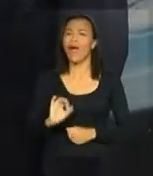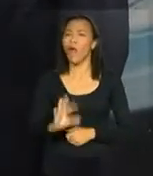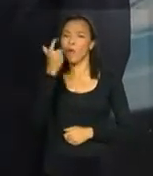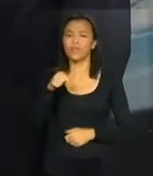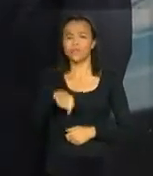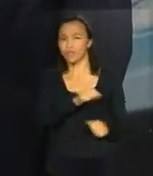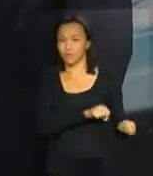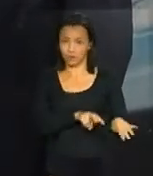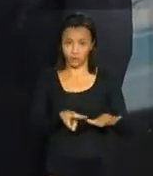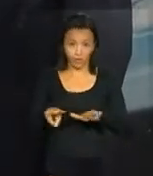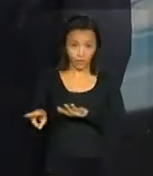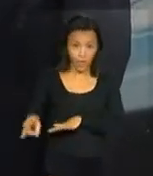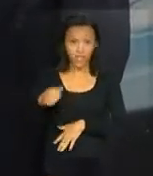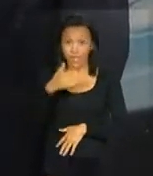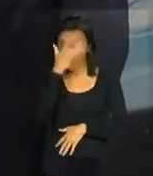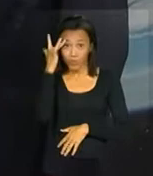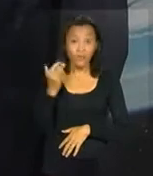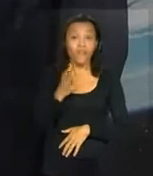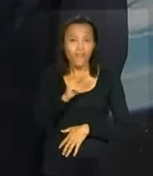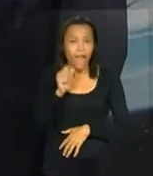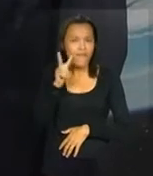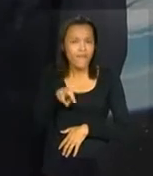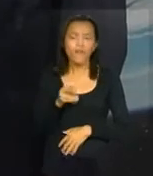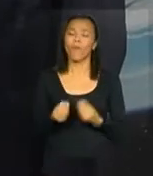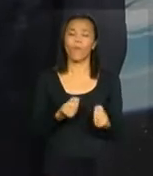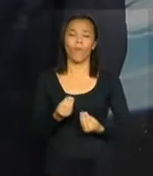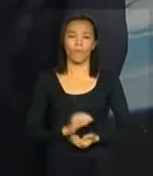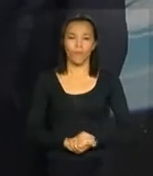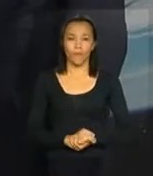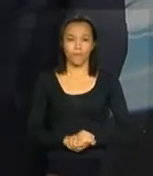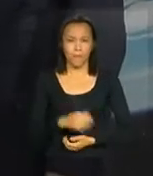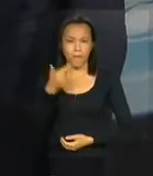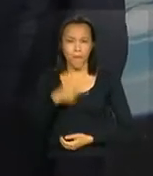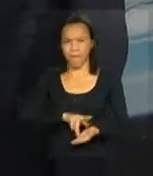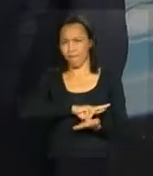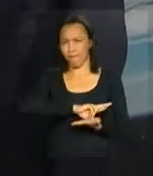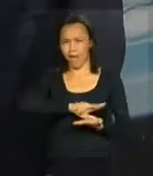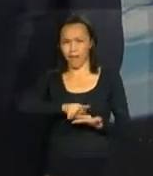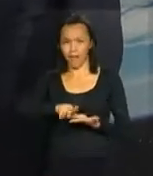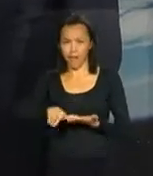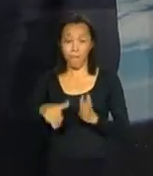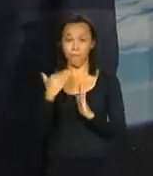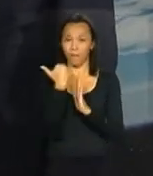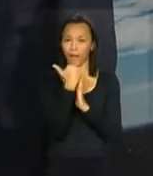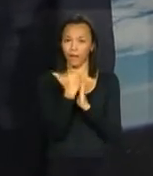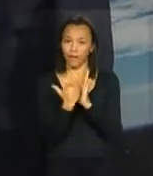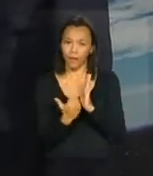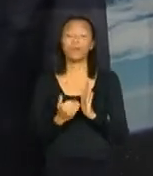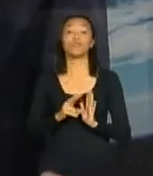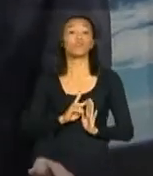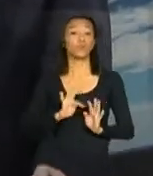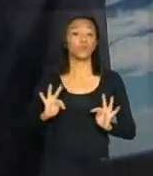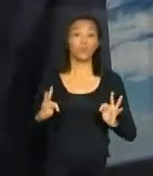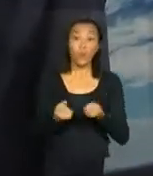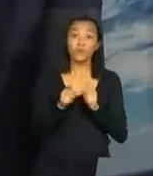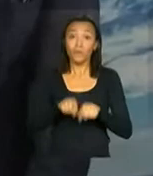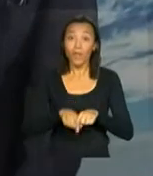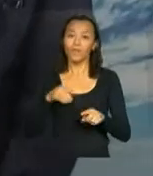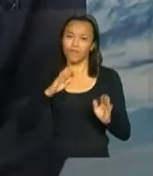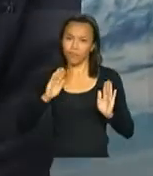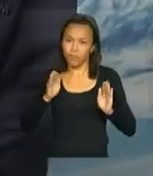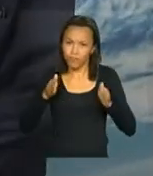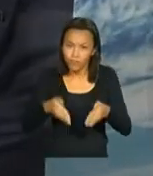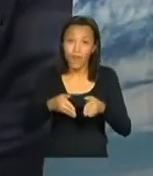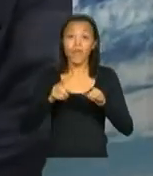previsto para esta semana que os o acompanhar só as mais variadas atividades todas elas